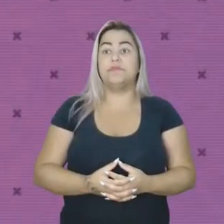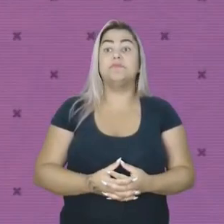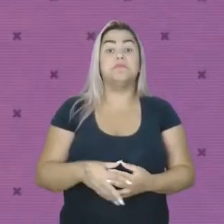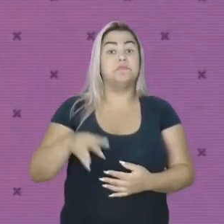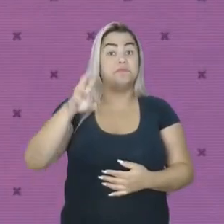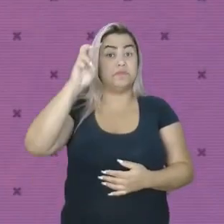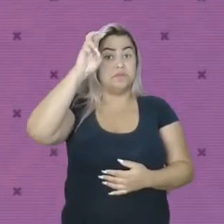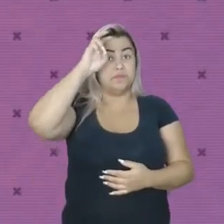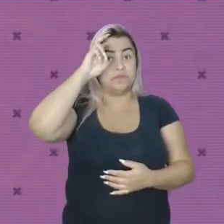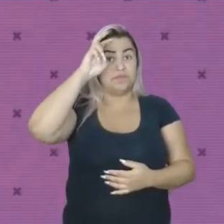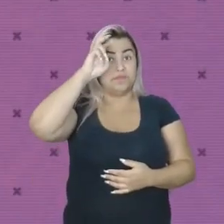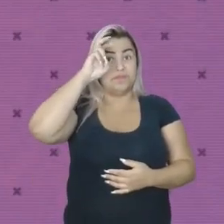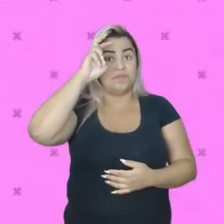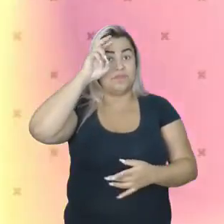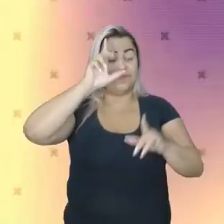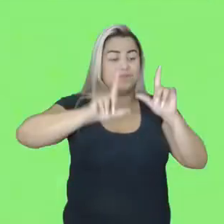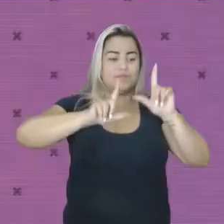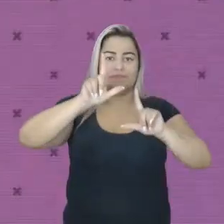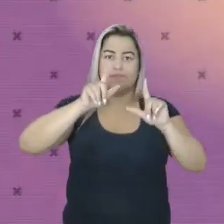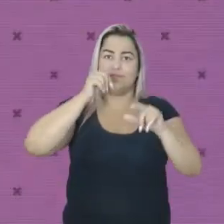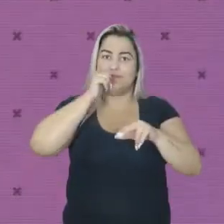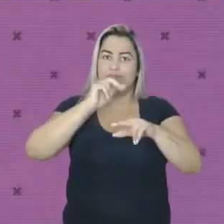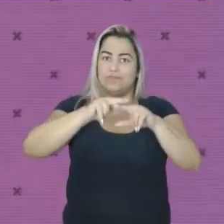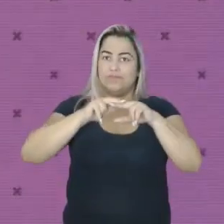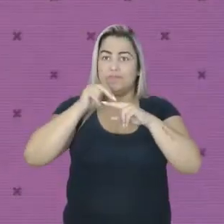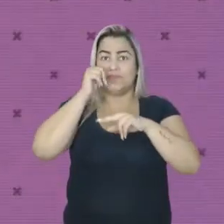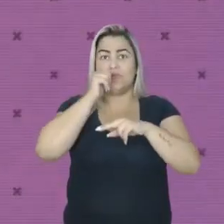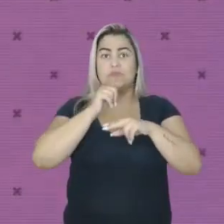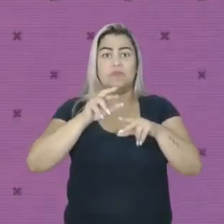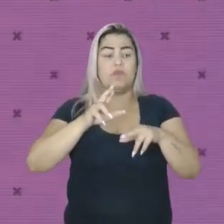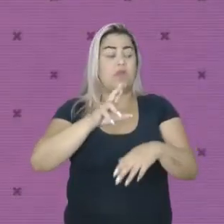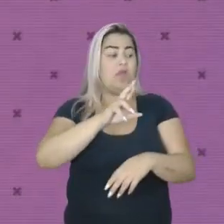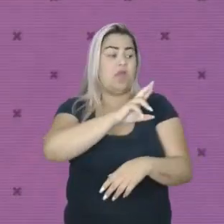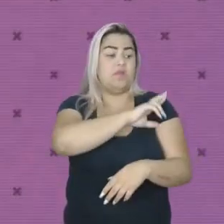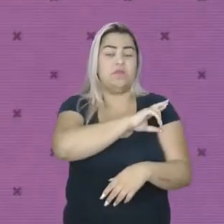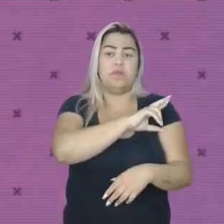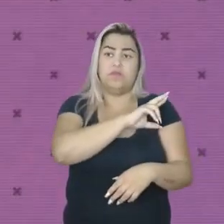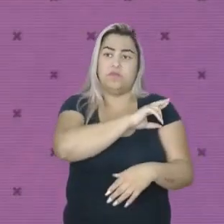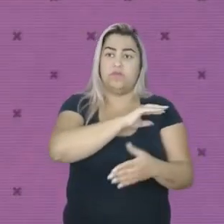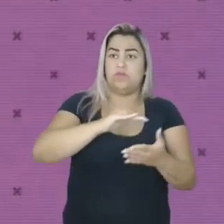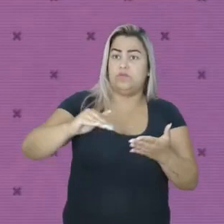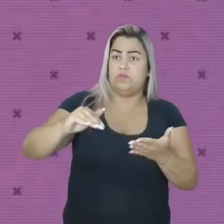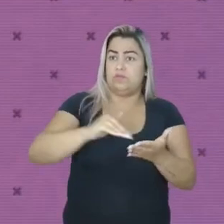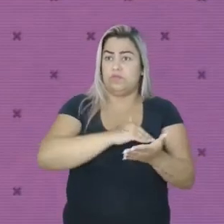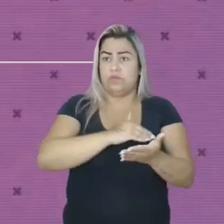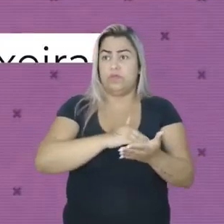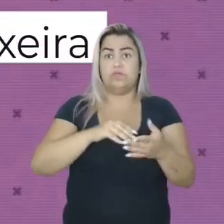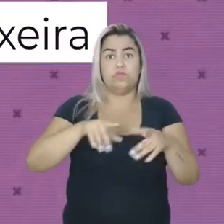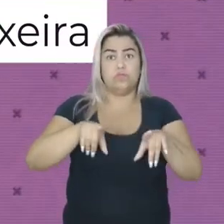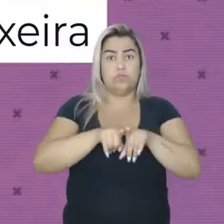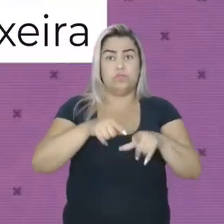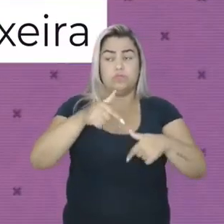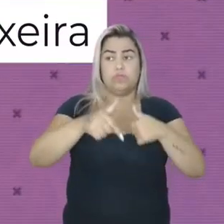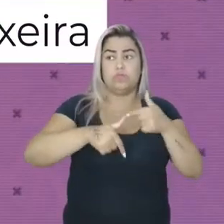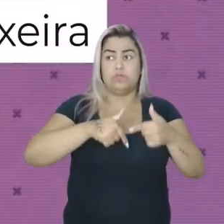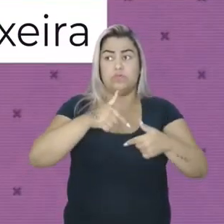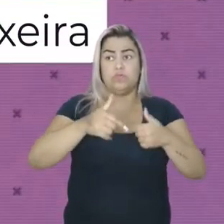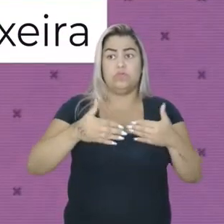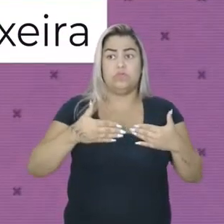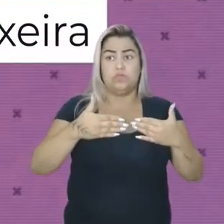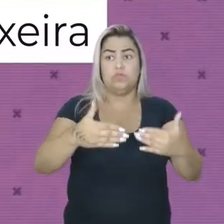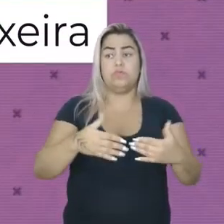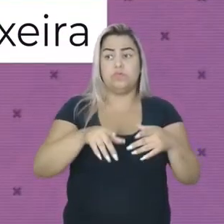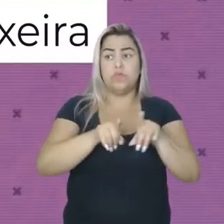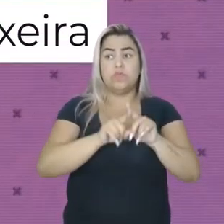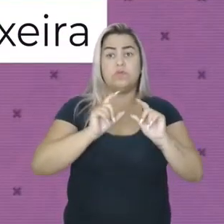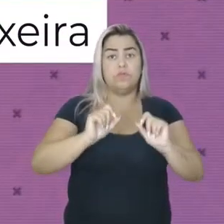Nesta quinta-feira, o TV Elas por Elas Formação recebe a chefe de gabinete do Ministério do Trabalho e Emprego, Lene Teixeira, para